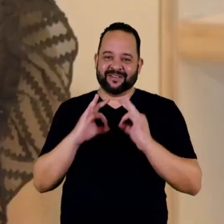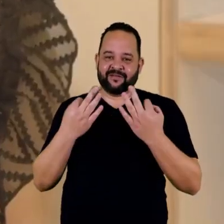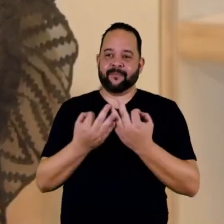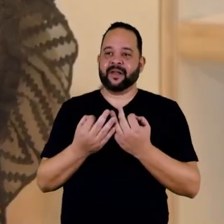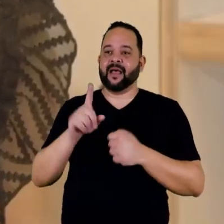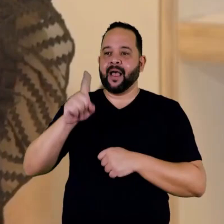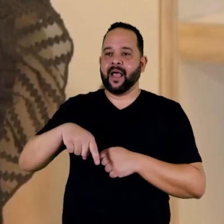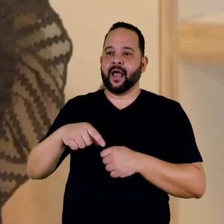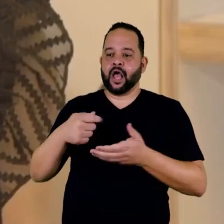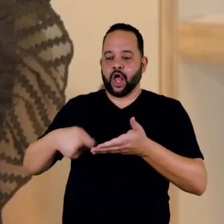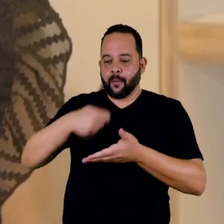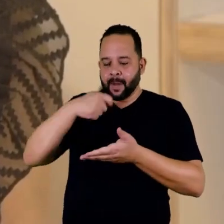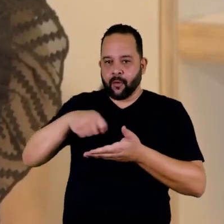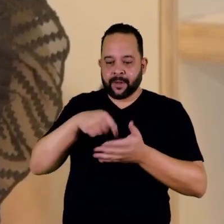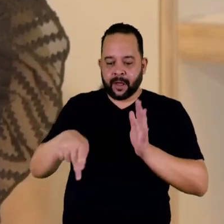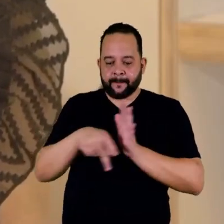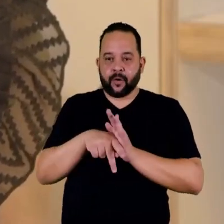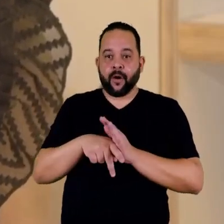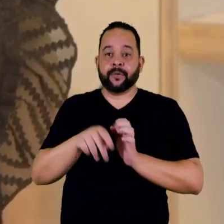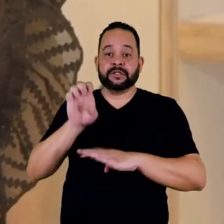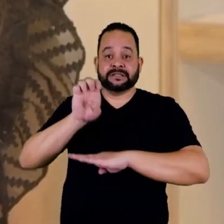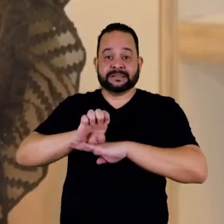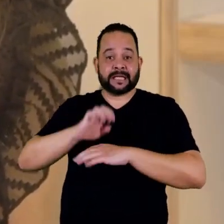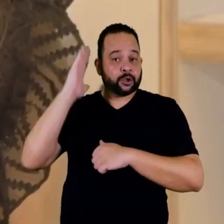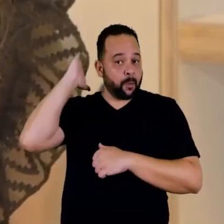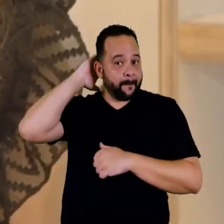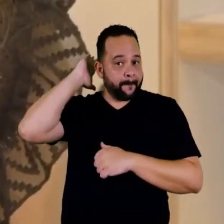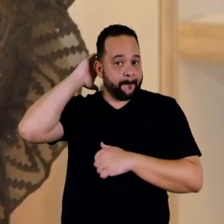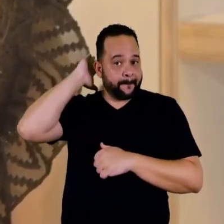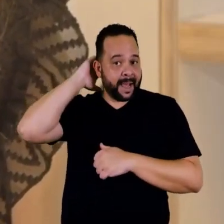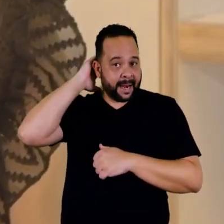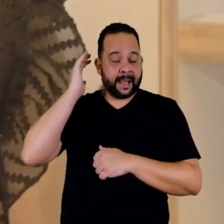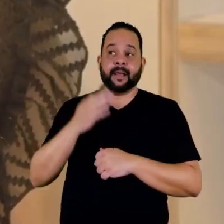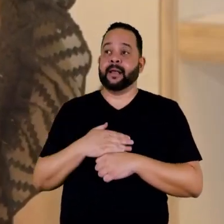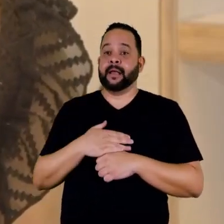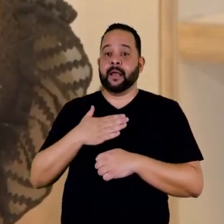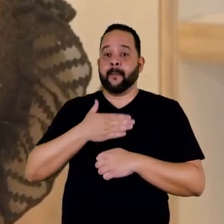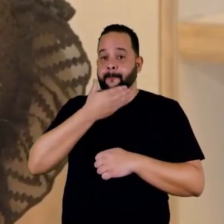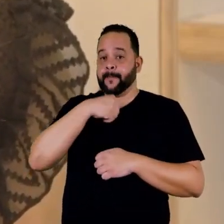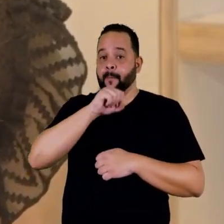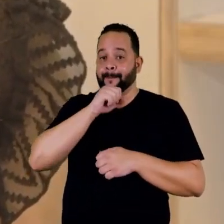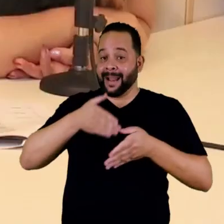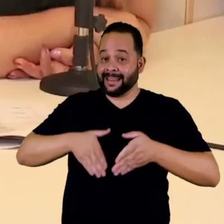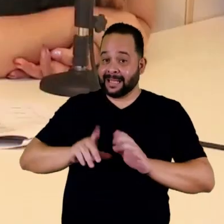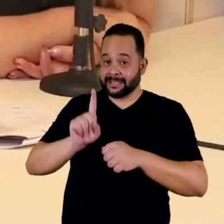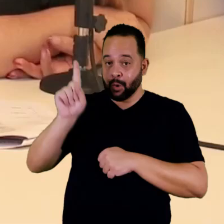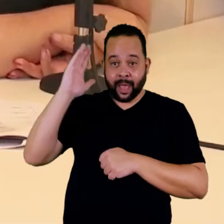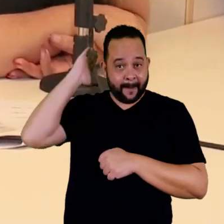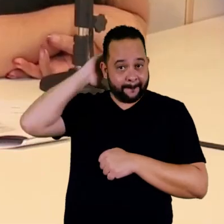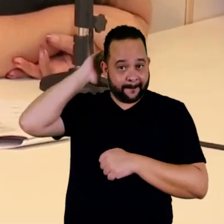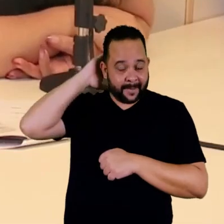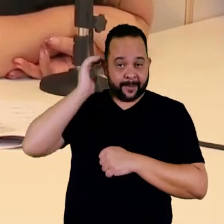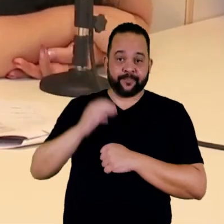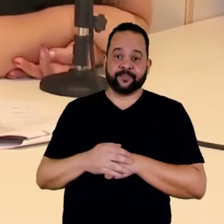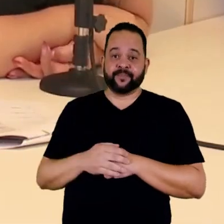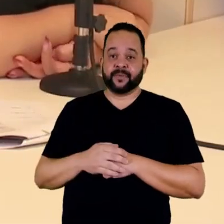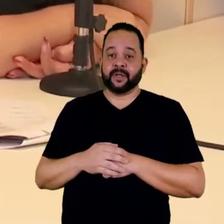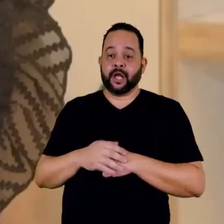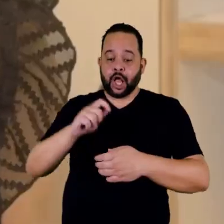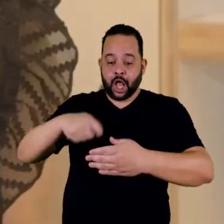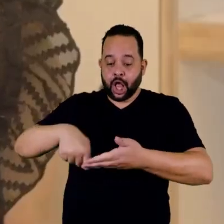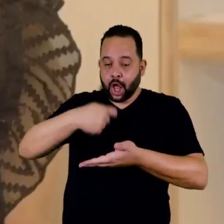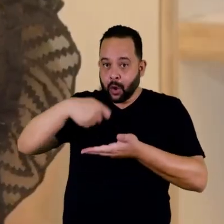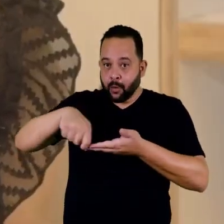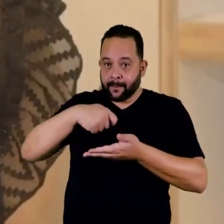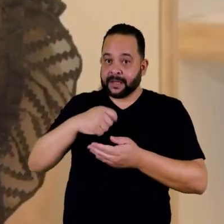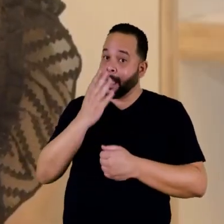que é um prato típico do Pará que meu pai é paraense ele é de belterra e chama pato do tucupi